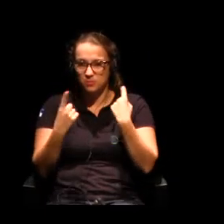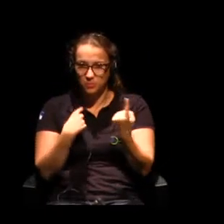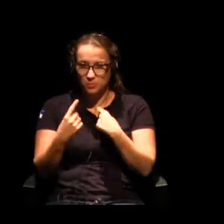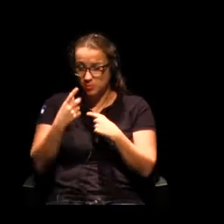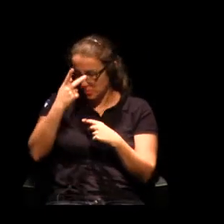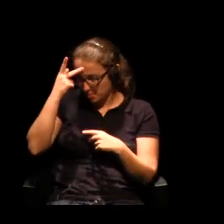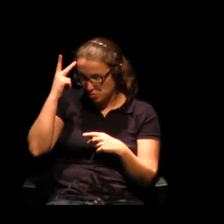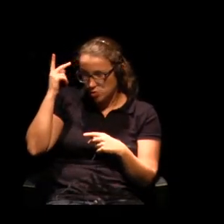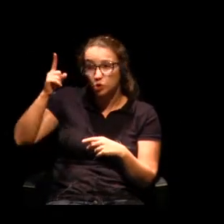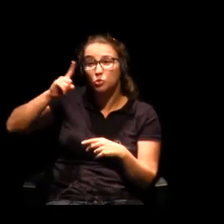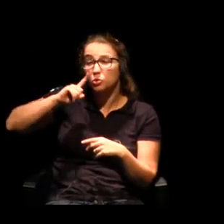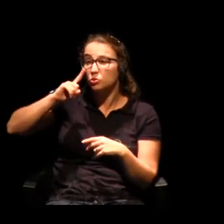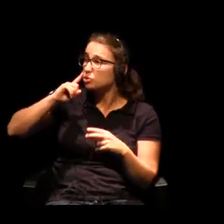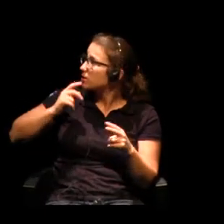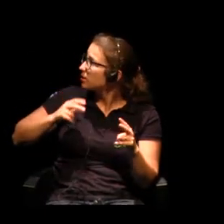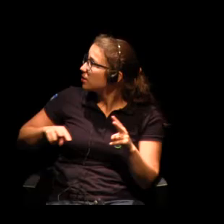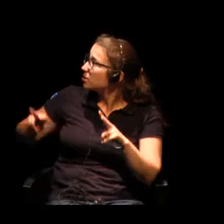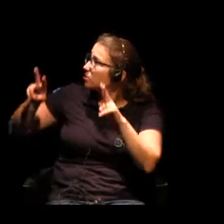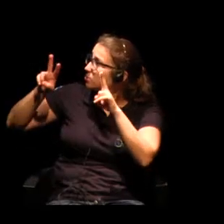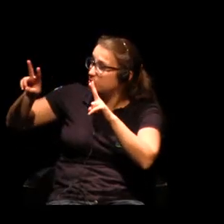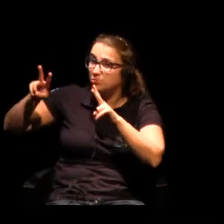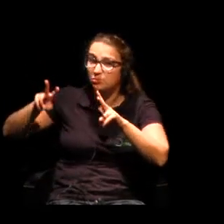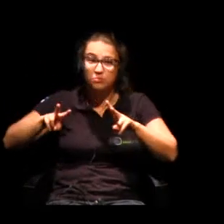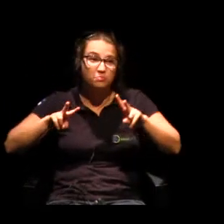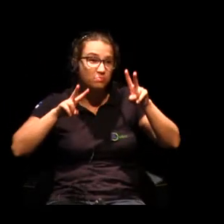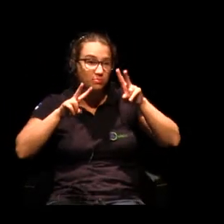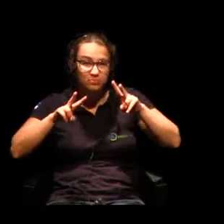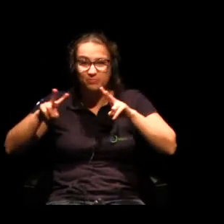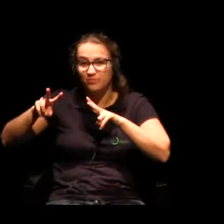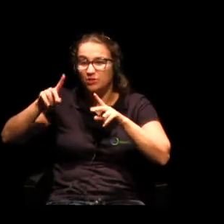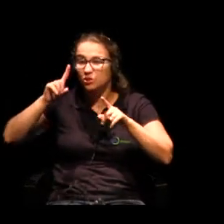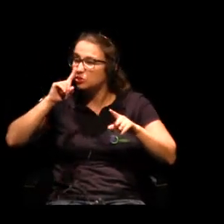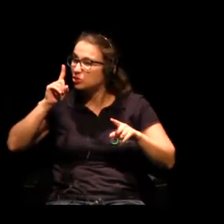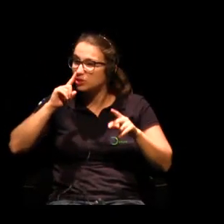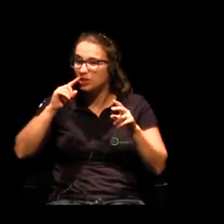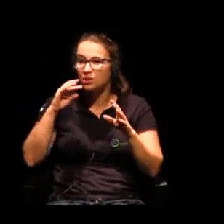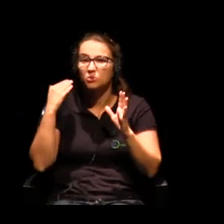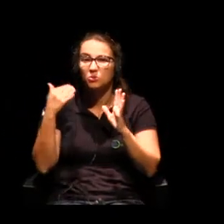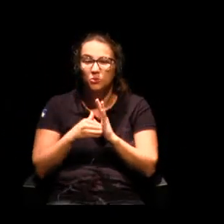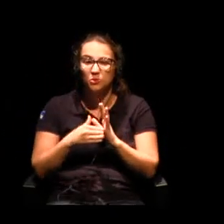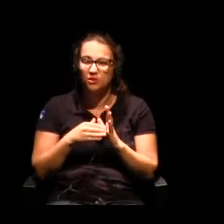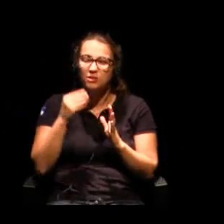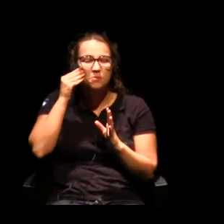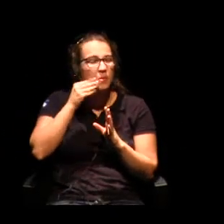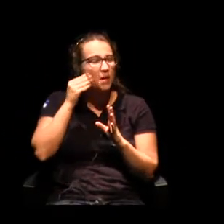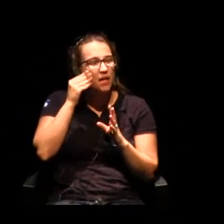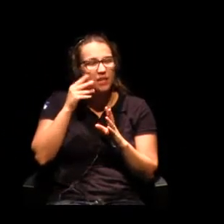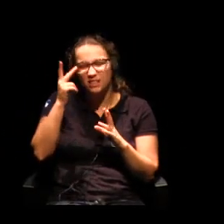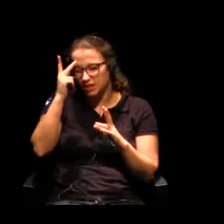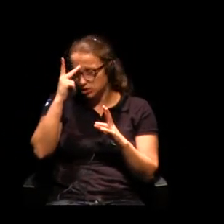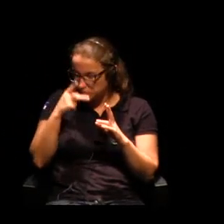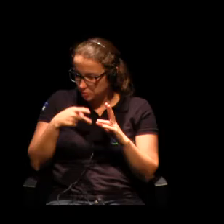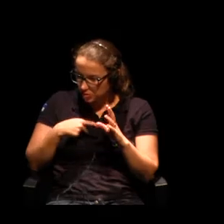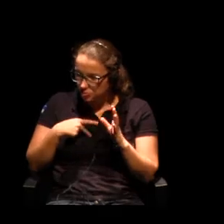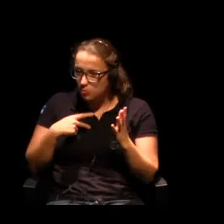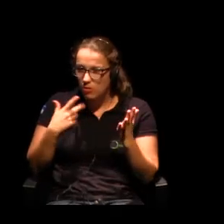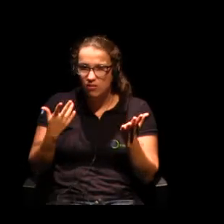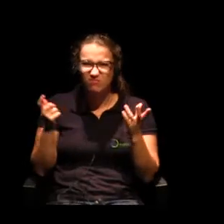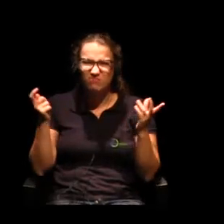um espaço público incrível, pois as pessoas diariamente podem ver o que está passando na tela e também podemos ter